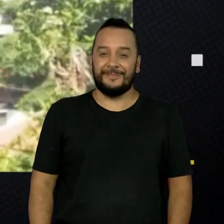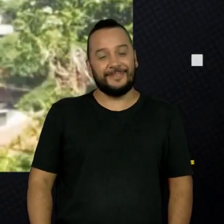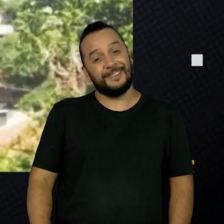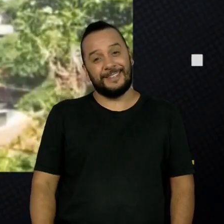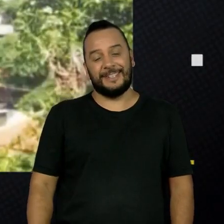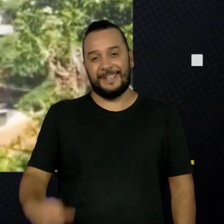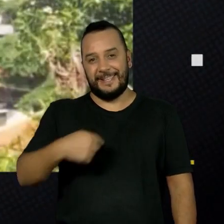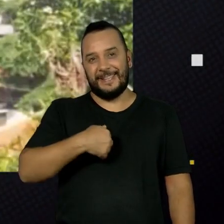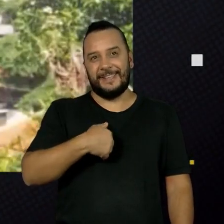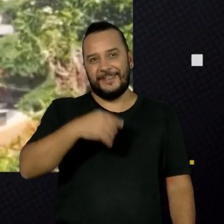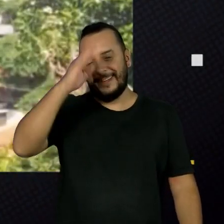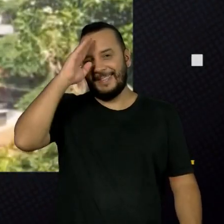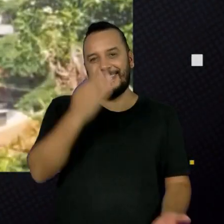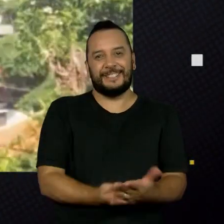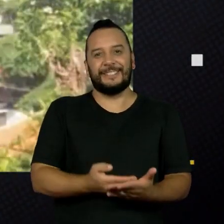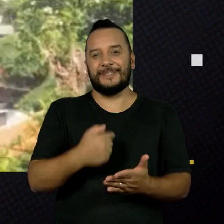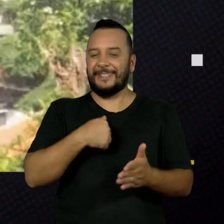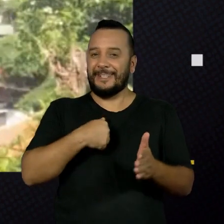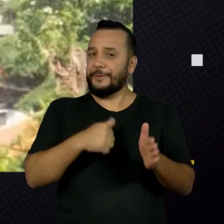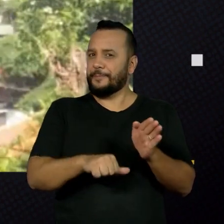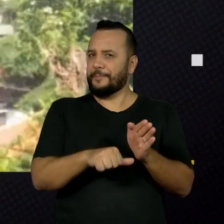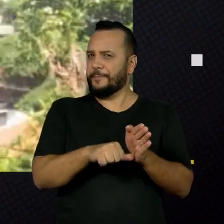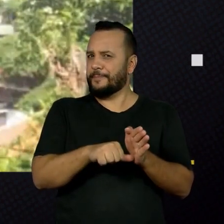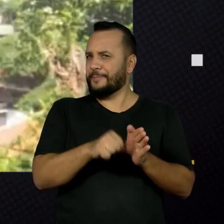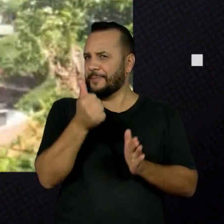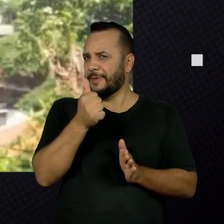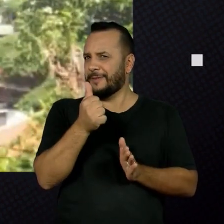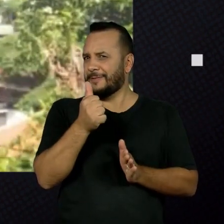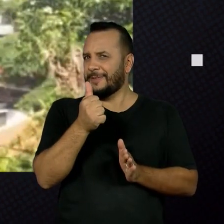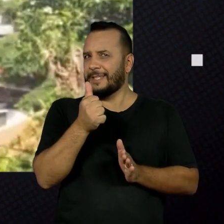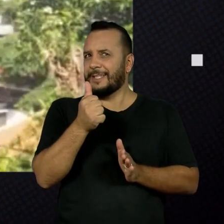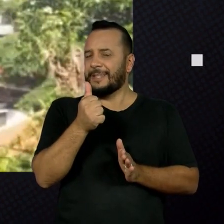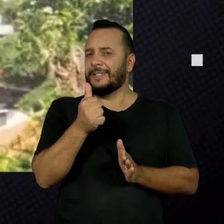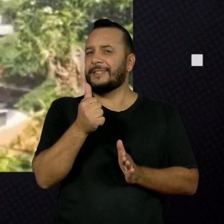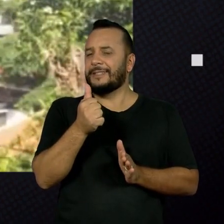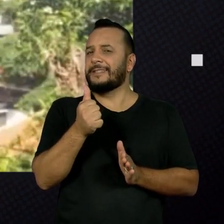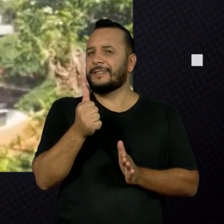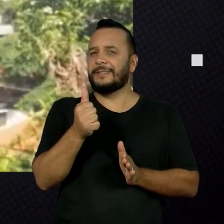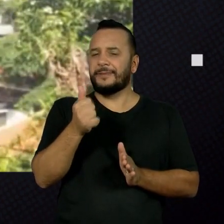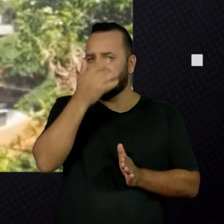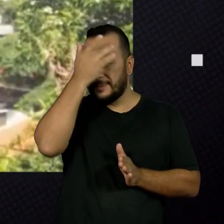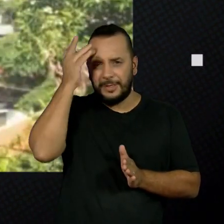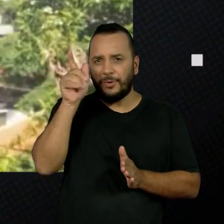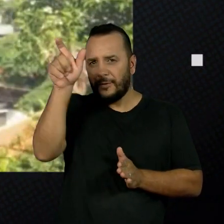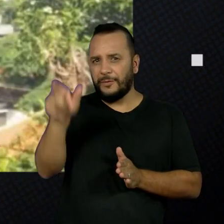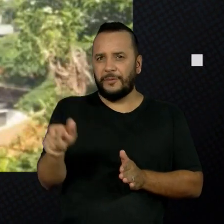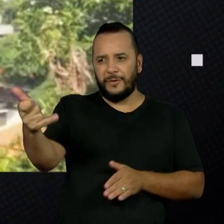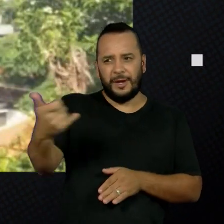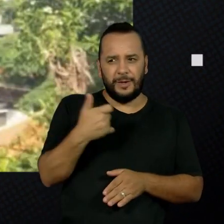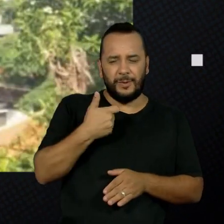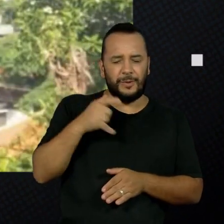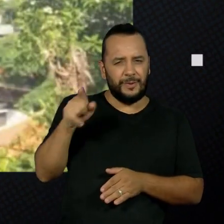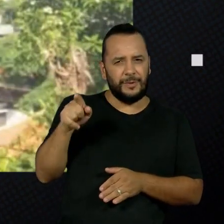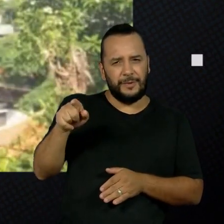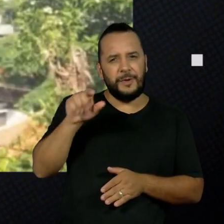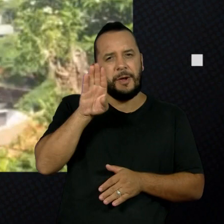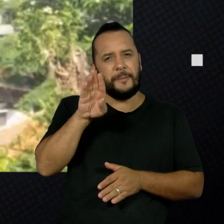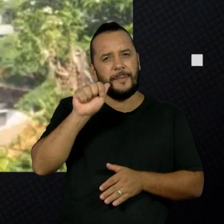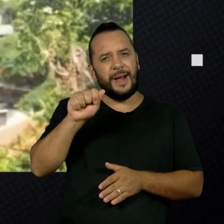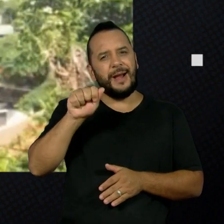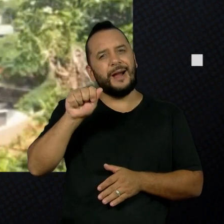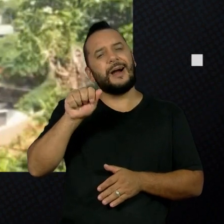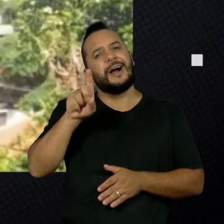Eu creio que a primeira vez que eu escutei falar em Badi Assad foi num